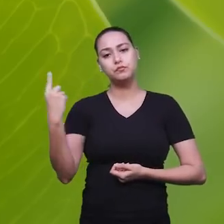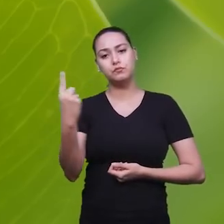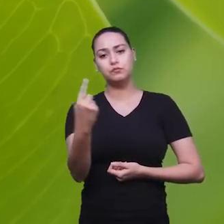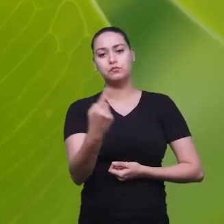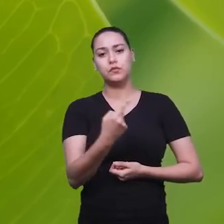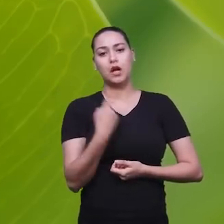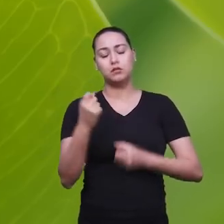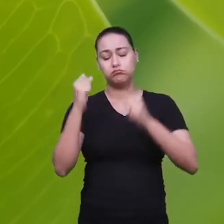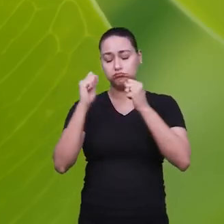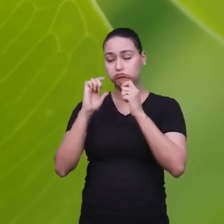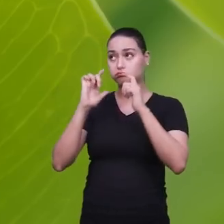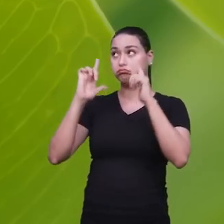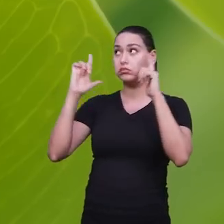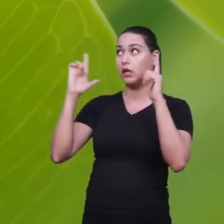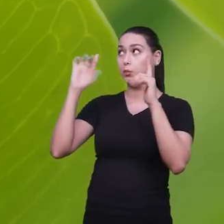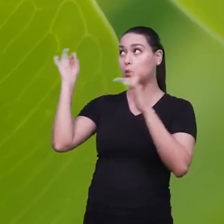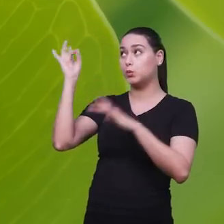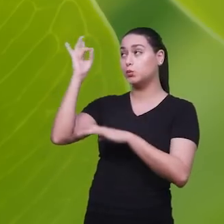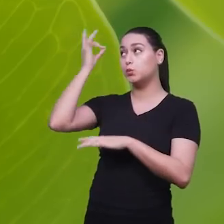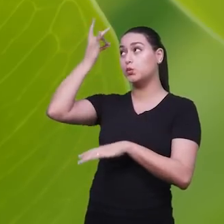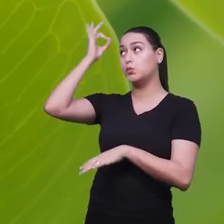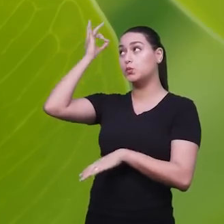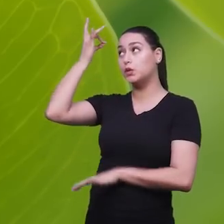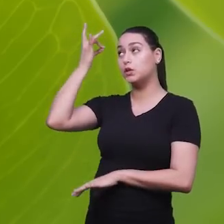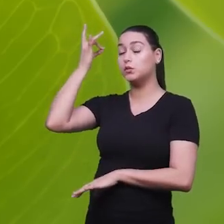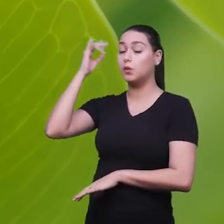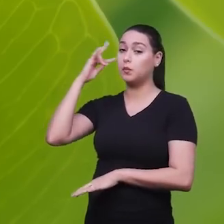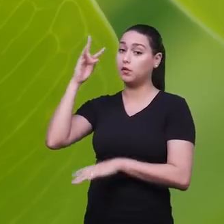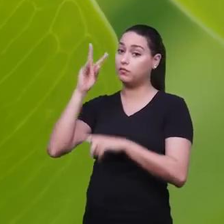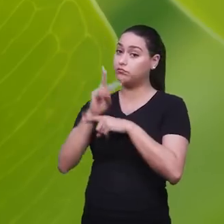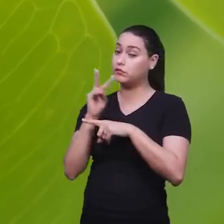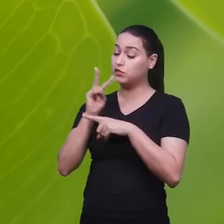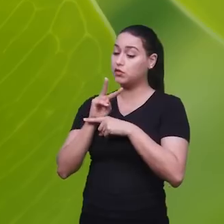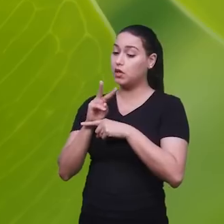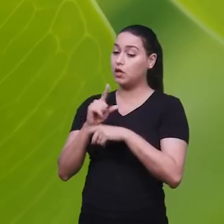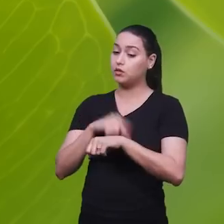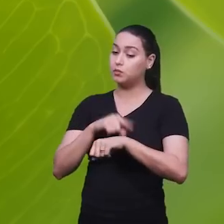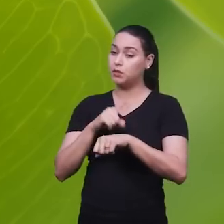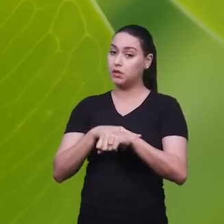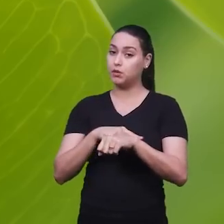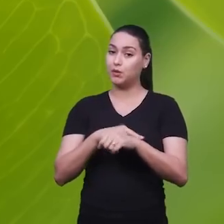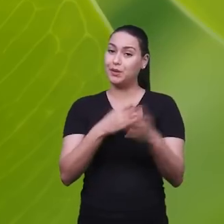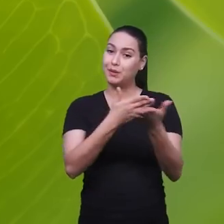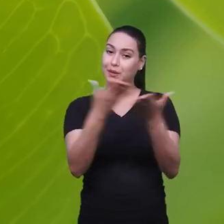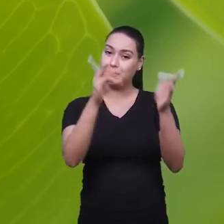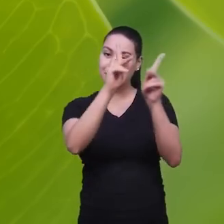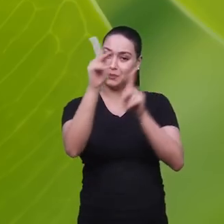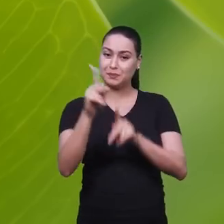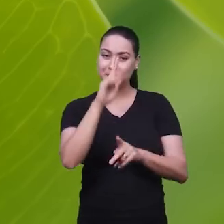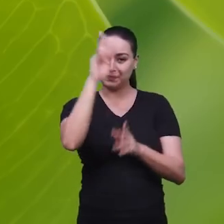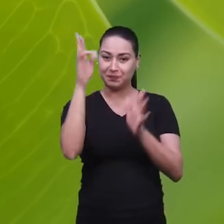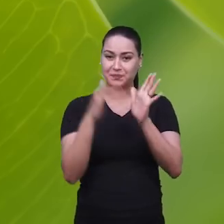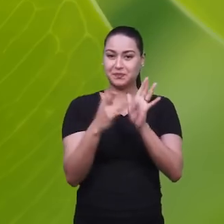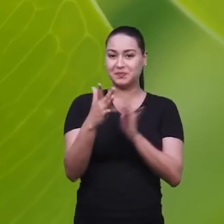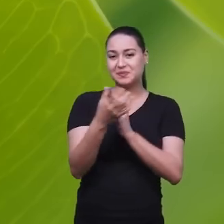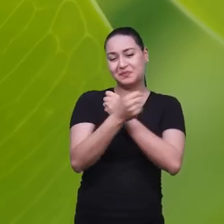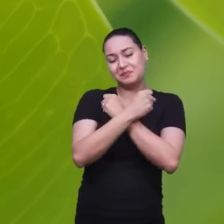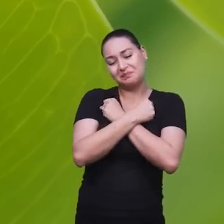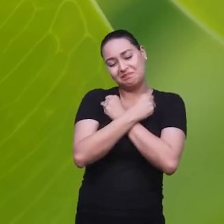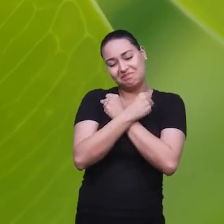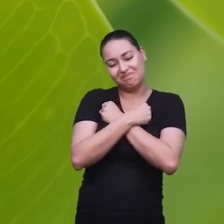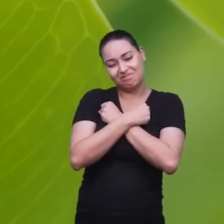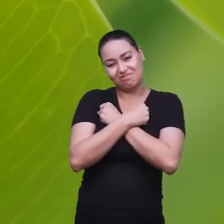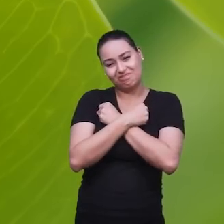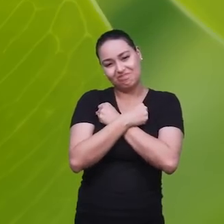temos um despertamento espiritual para nos mantermos vigilantes nesse último momento. Despeço de todos com a paz do Senhor Jesus.